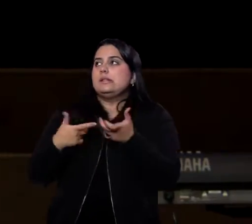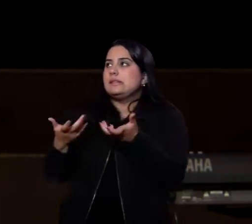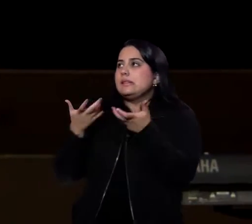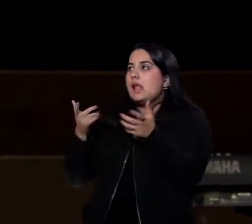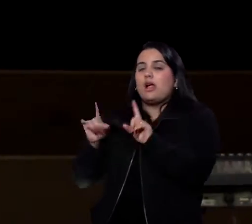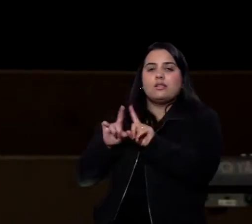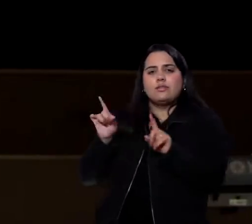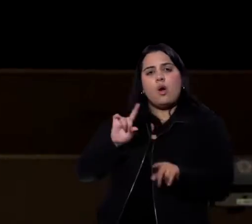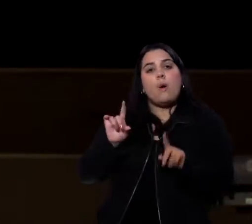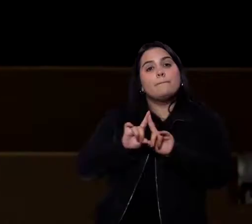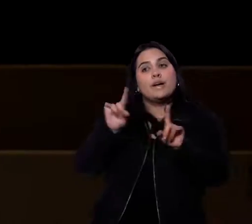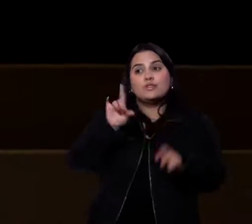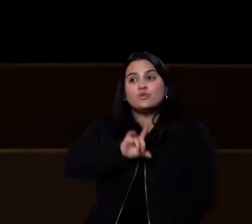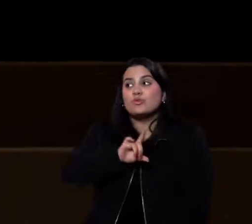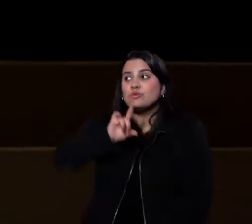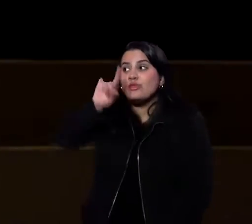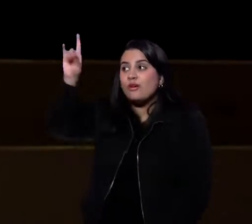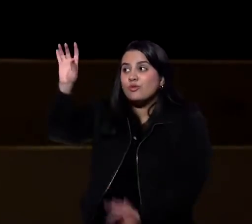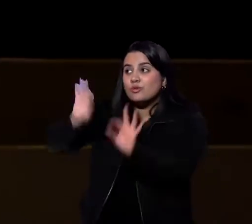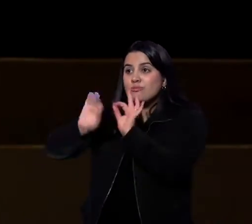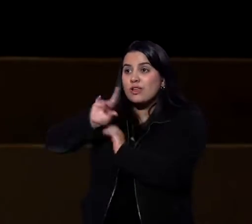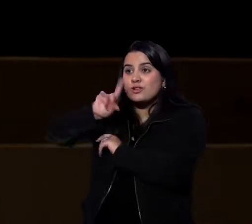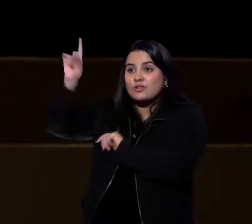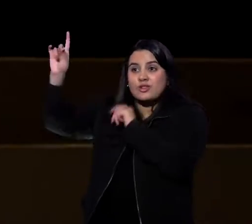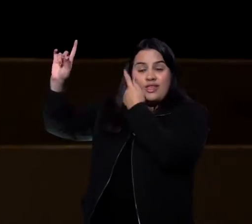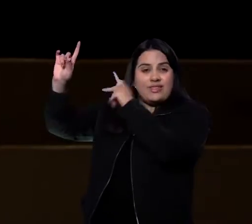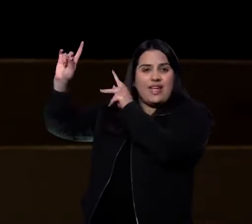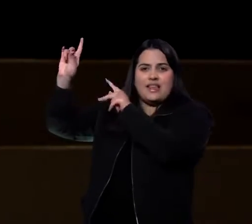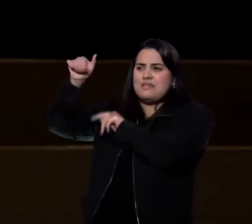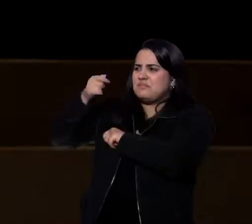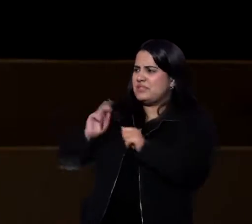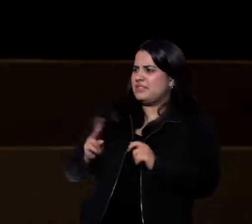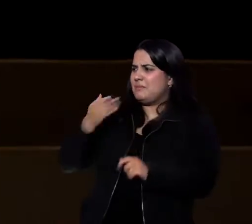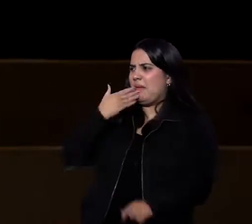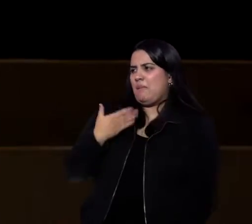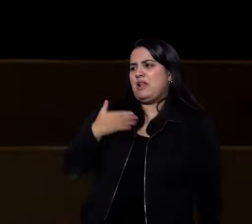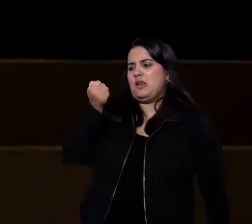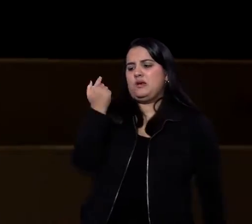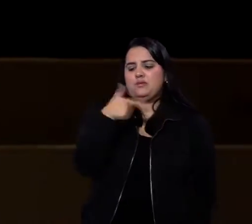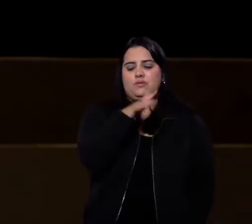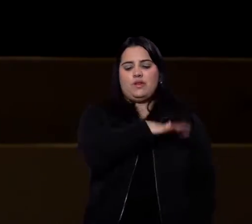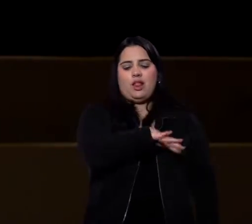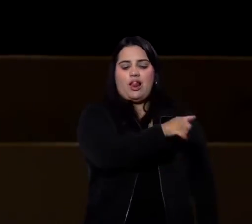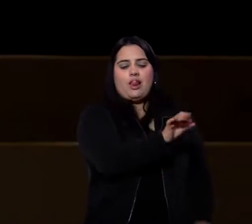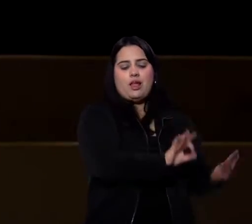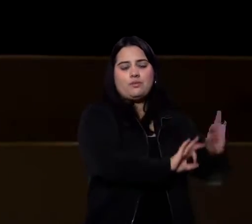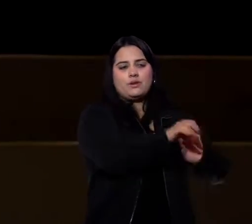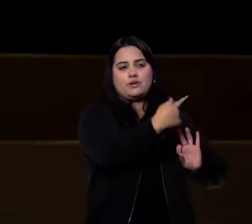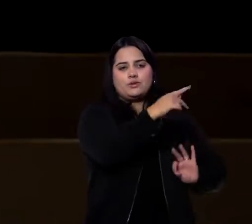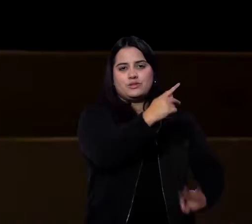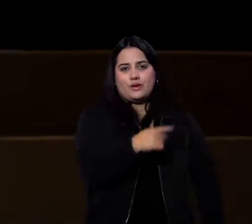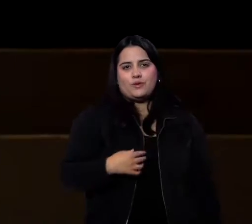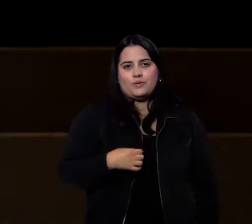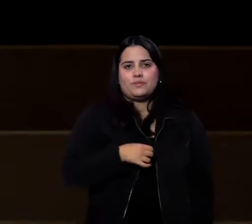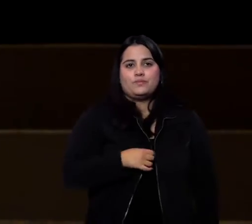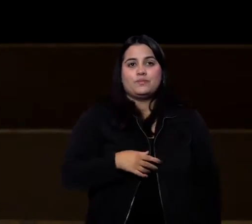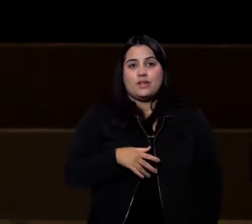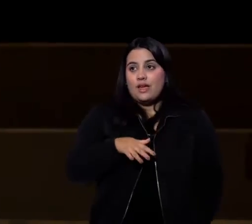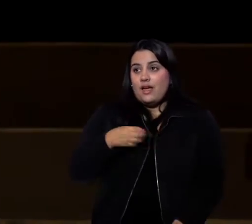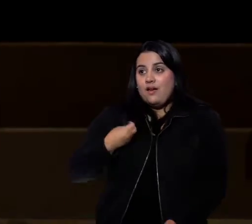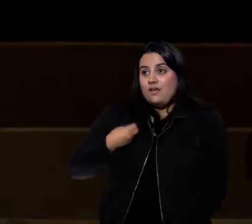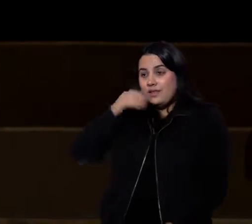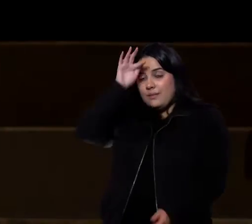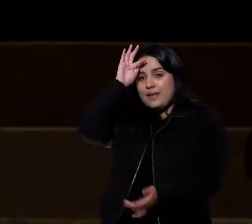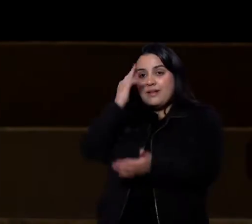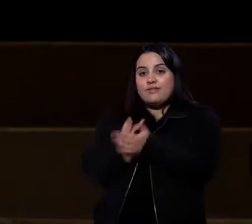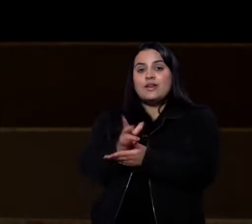sempre melhores do que os nossos, e eles nunca falham. Viver pela fé é estar pronto para viver uma nova aventura todos